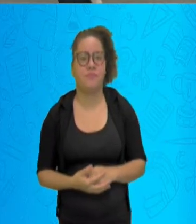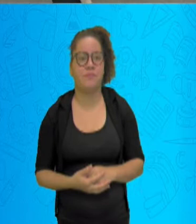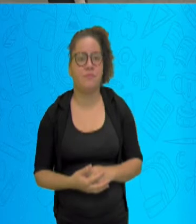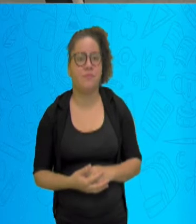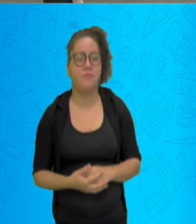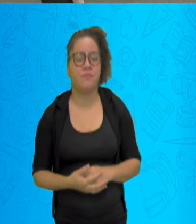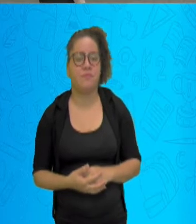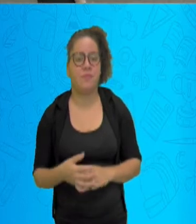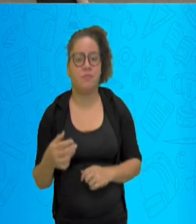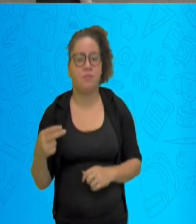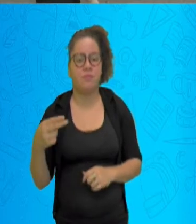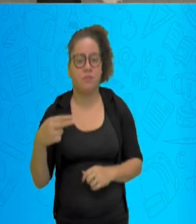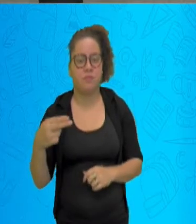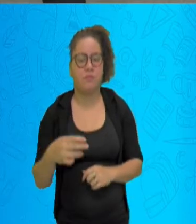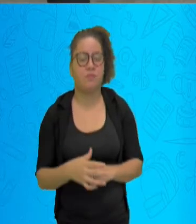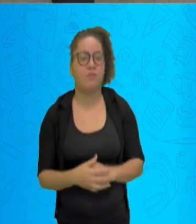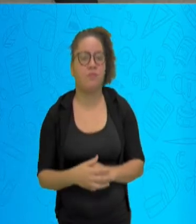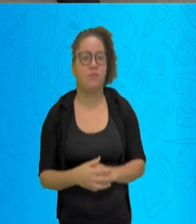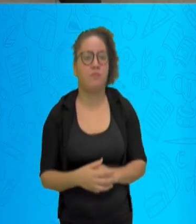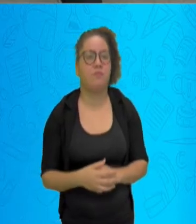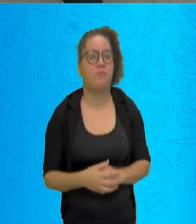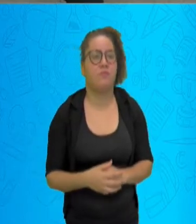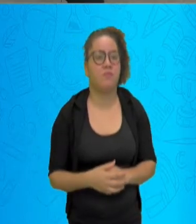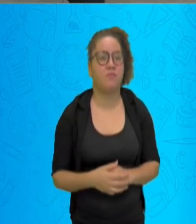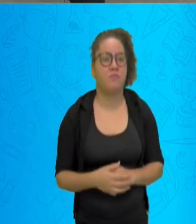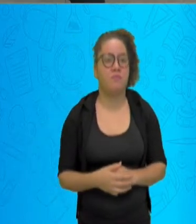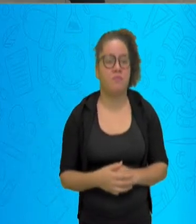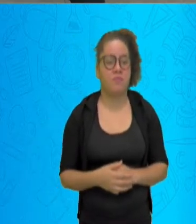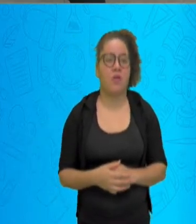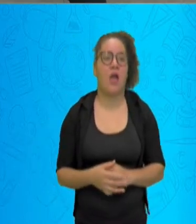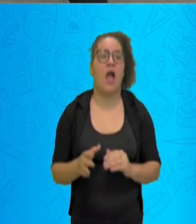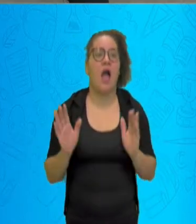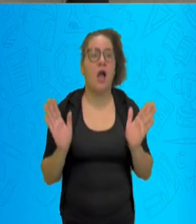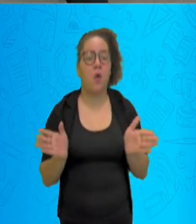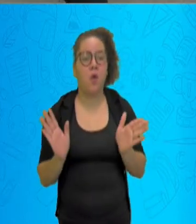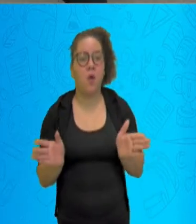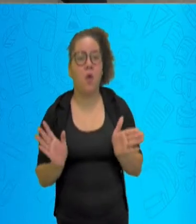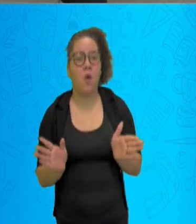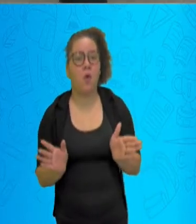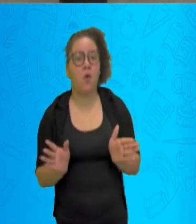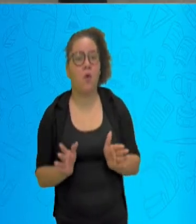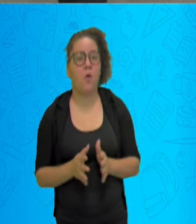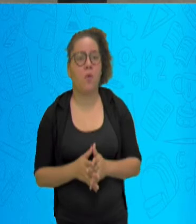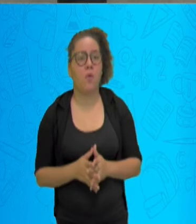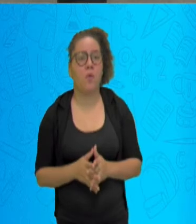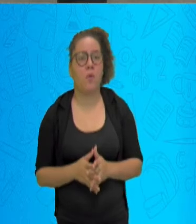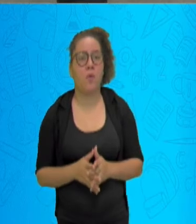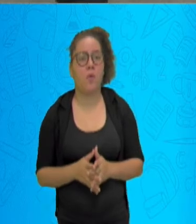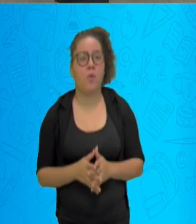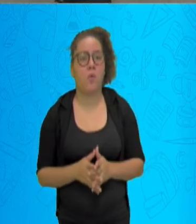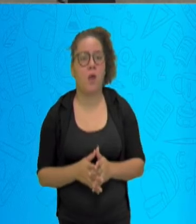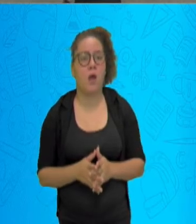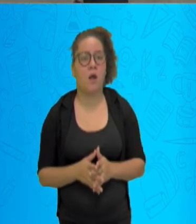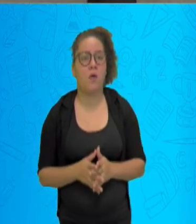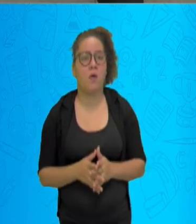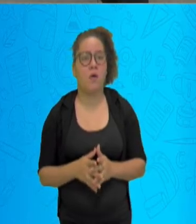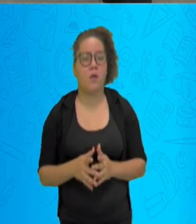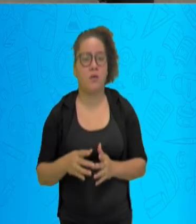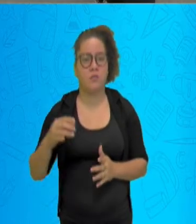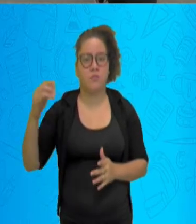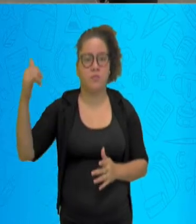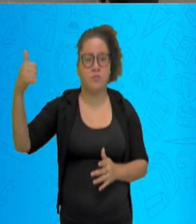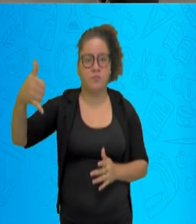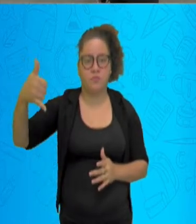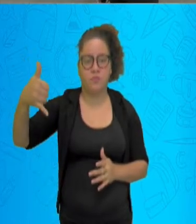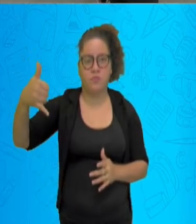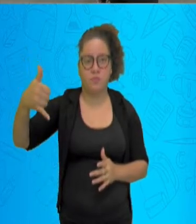é igual. Vamos ver? Nós vamos resolver agora. Espera aí que tem minhas chaves aqui, olha. Aqui tem uma